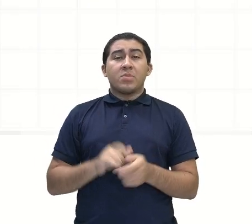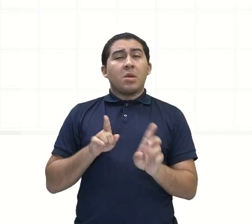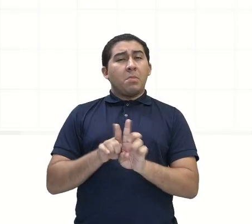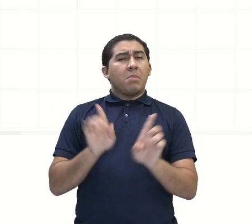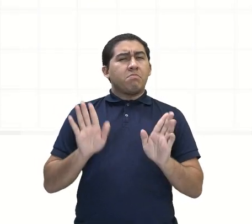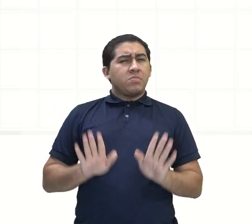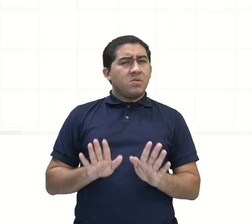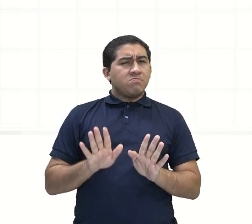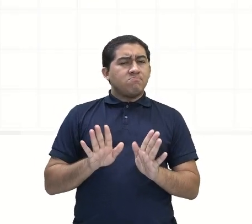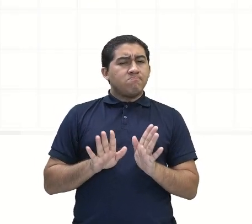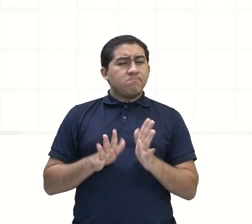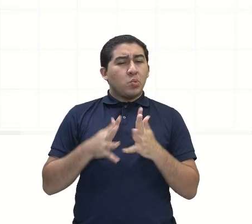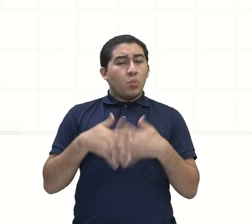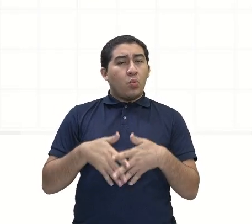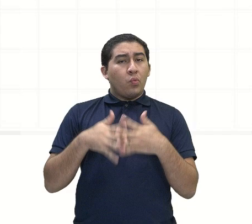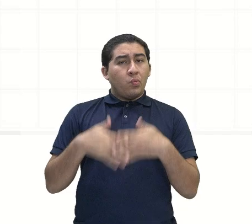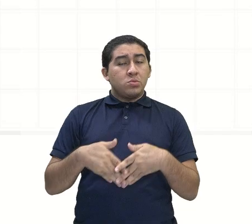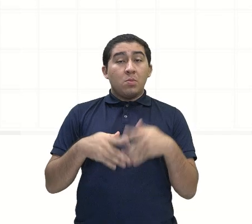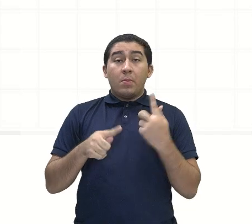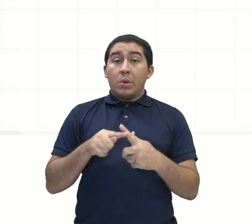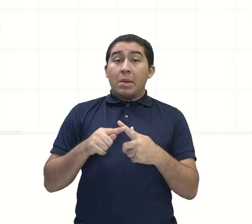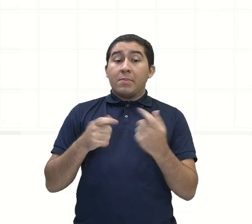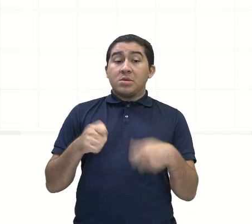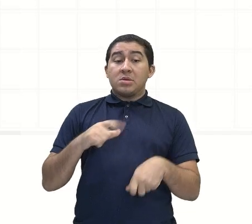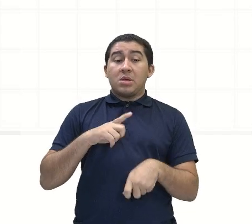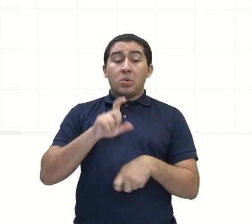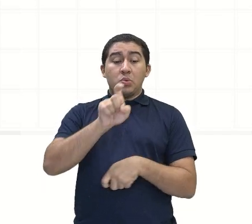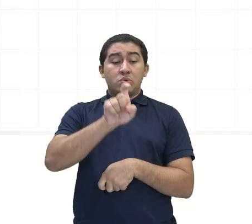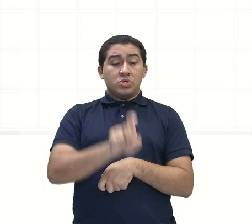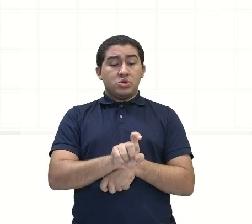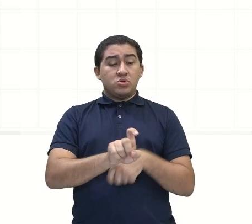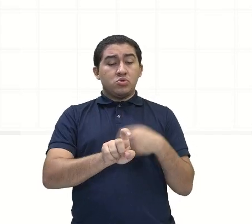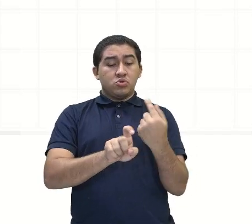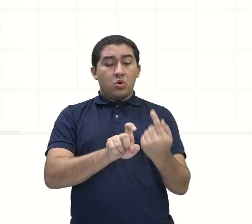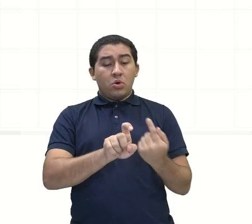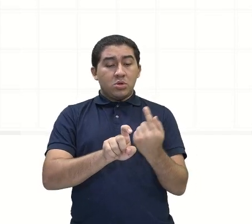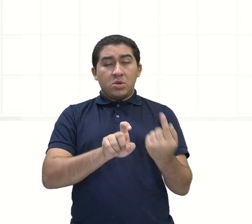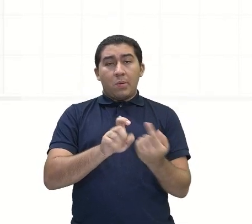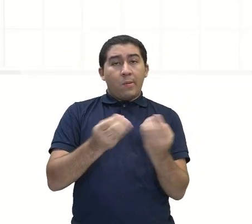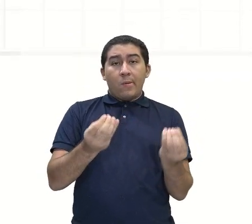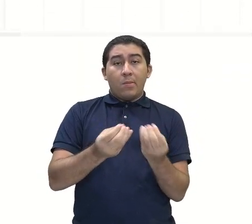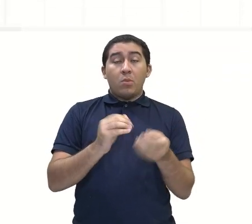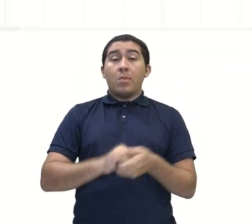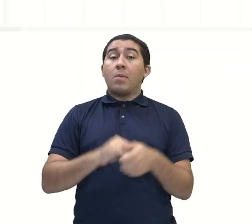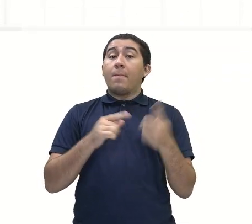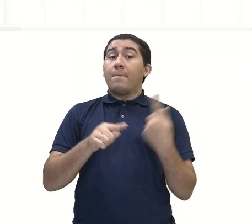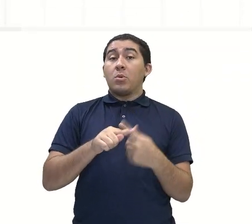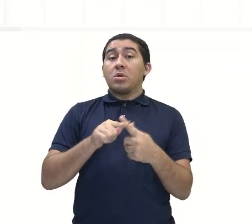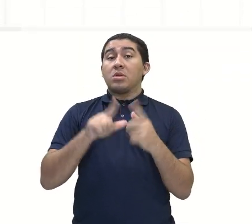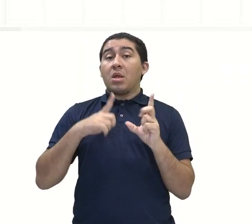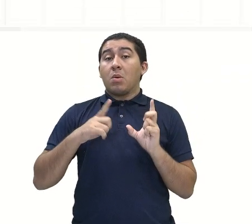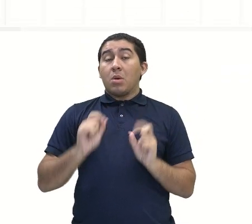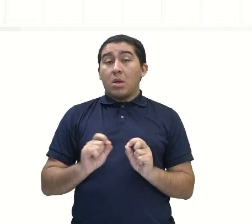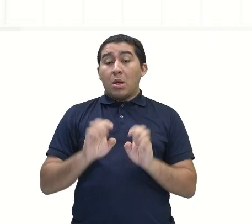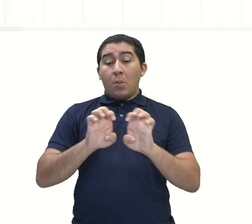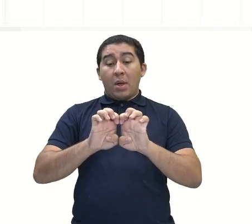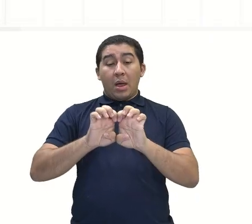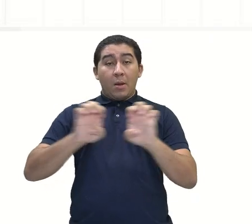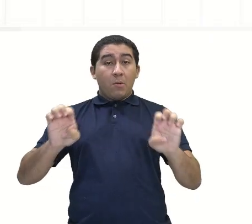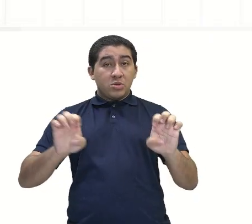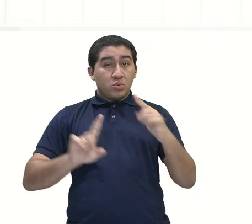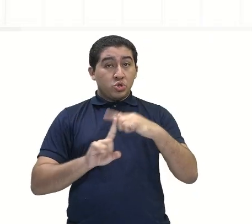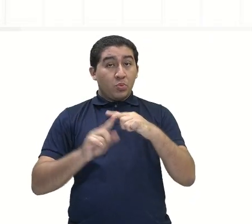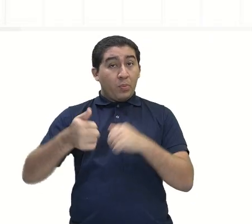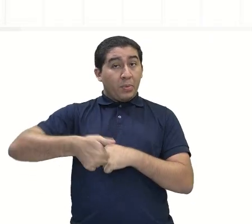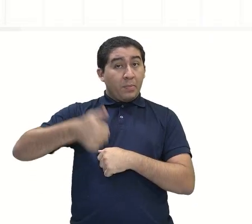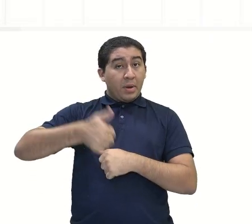eu não entendi. Por que que a gente tem que deixar o x sozinho? Porque aqui, gente, nós temos uma equação do primeiro grau.